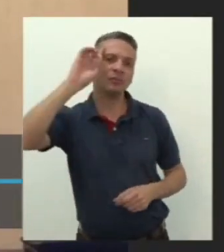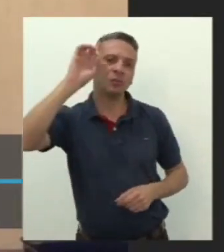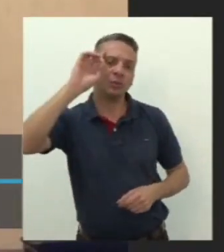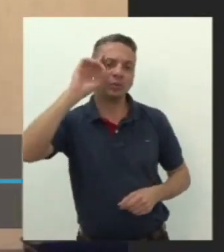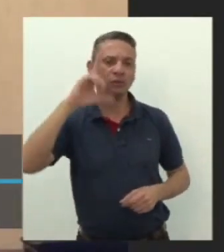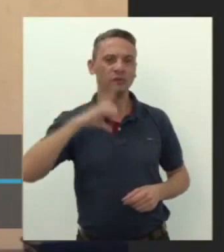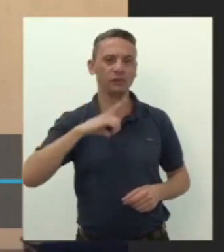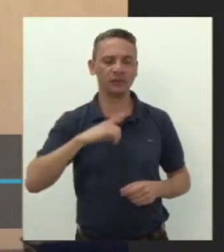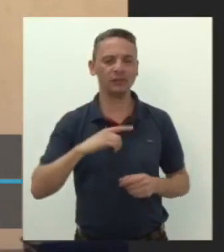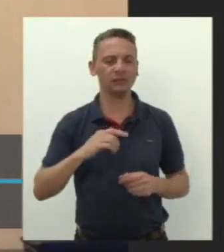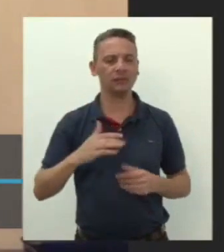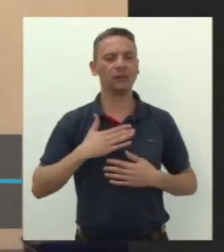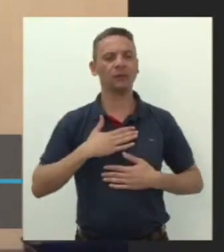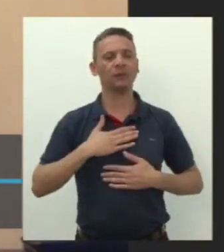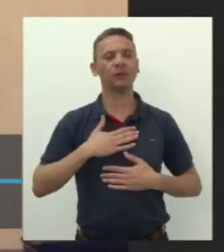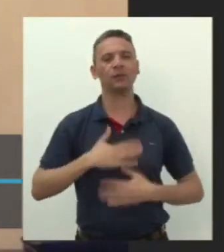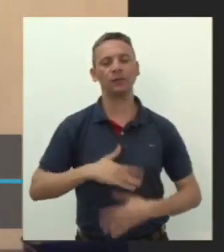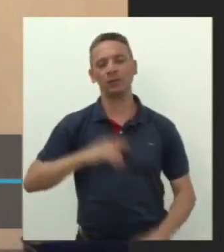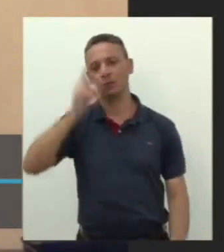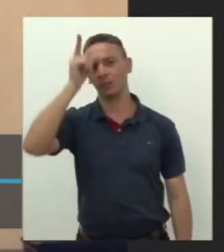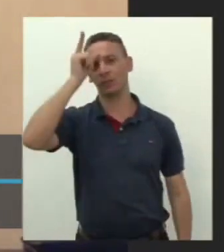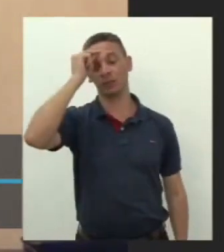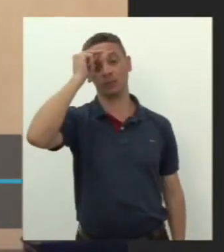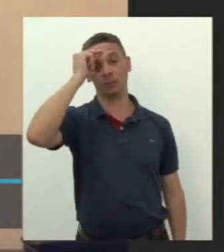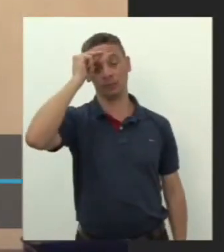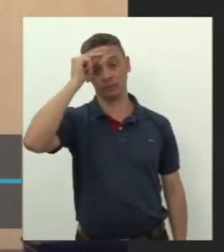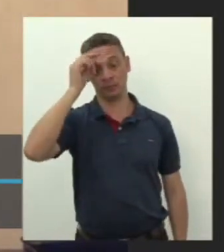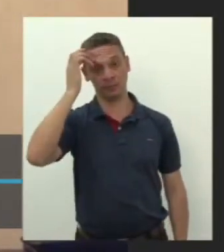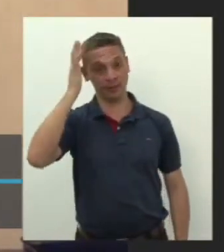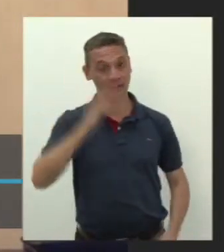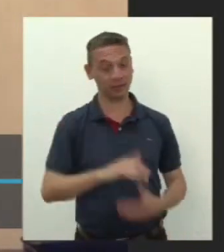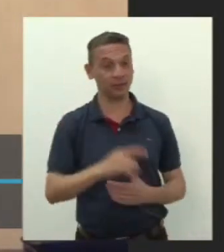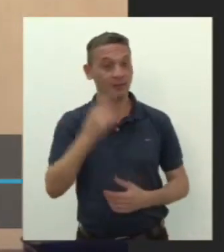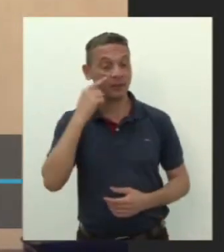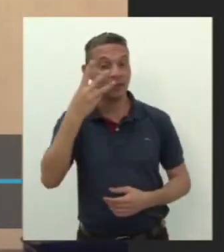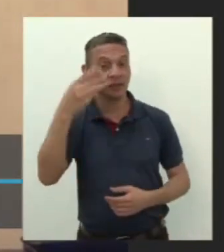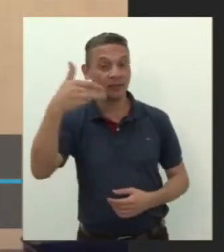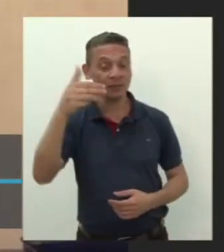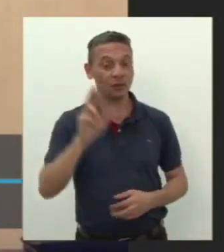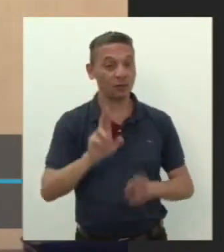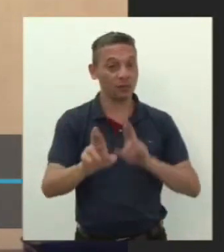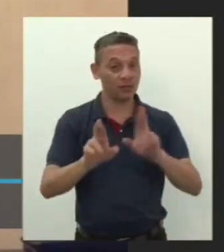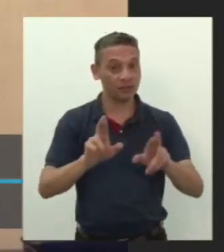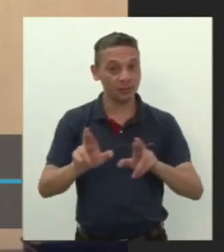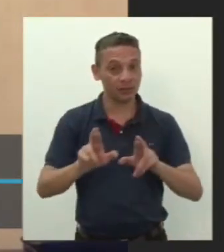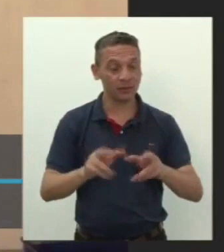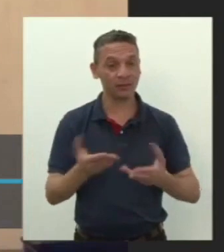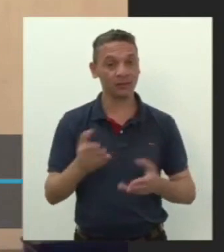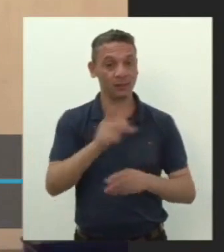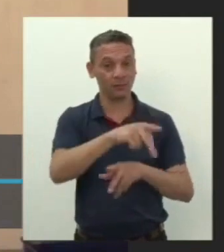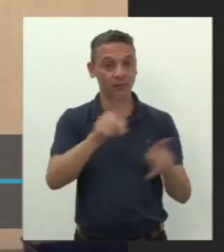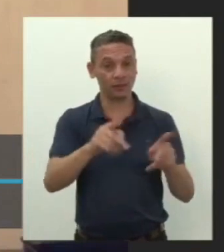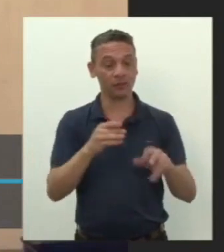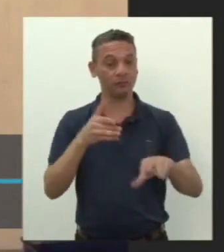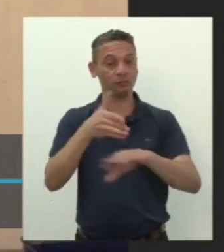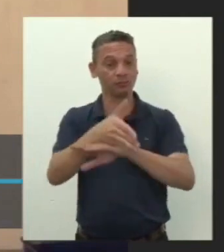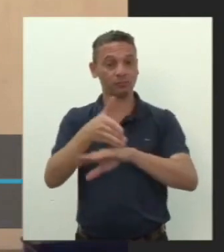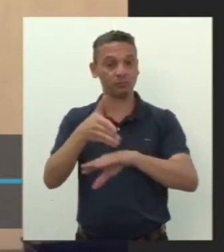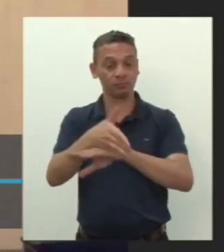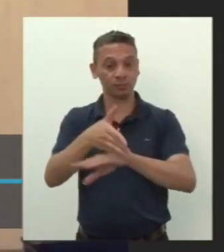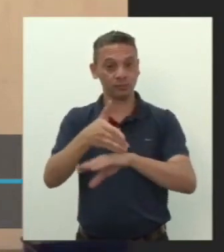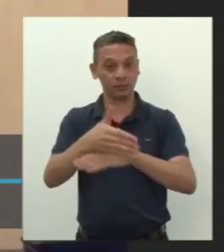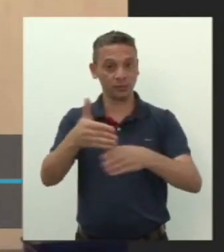mais calmo, vamos dizer assim, né? Então vamos lá, 3 minutos para vocês, professores, compartilharem com a gente